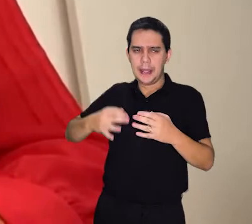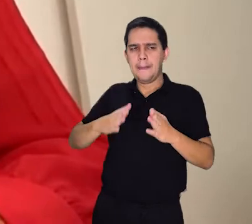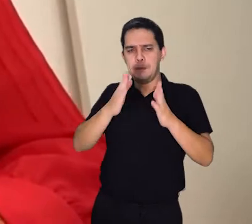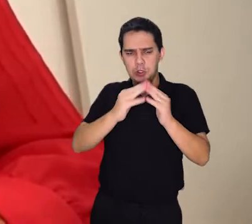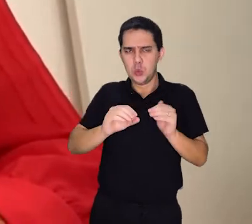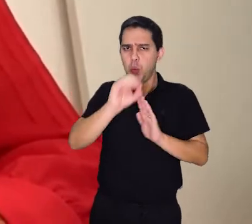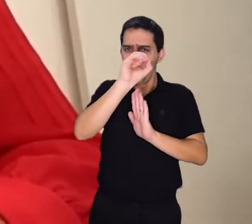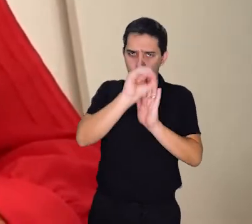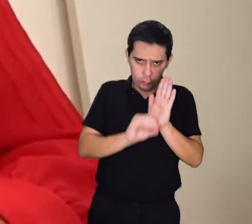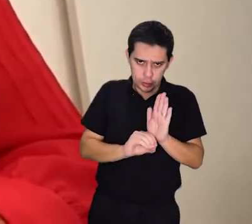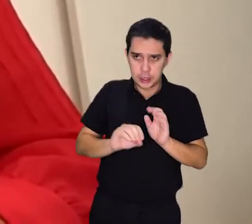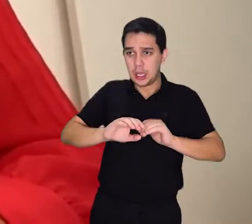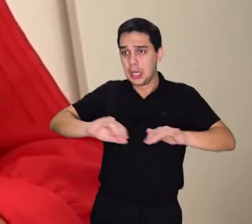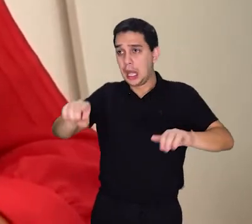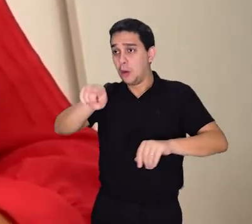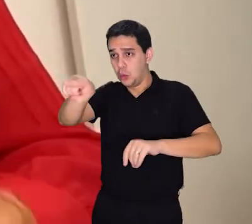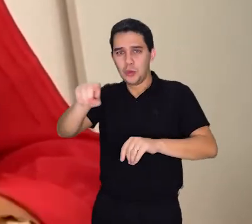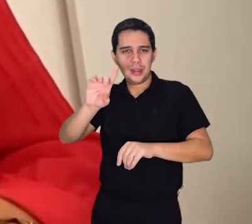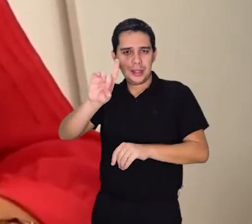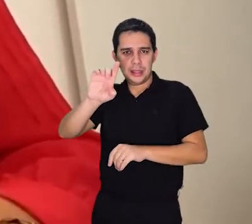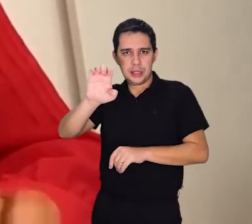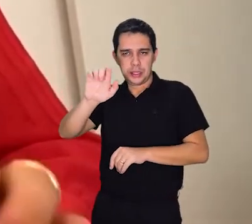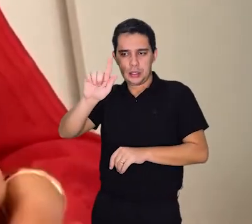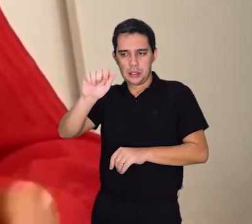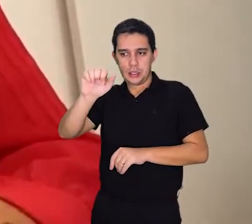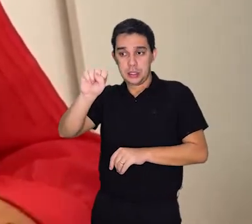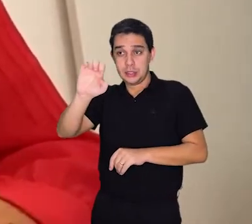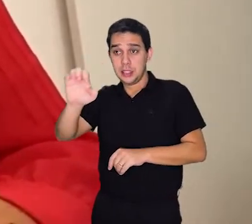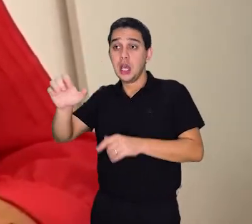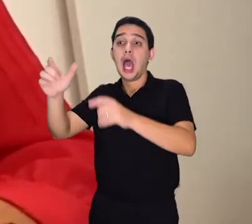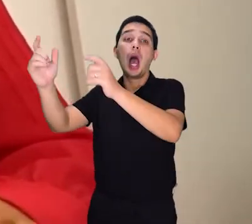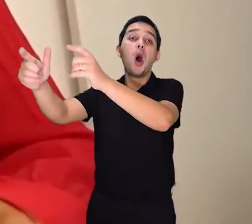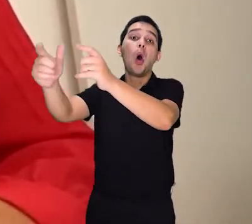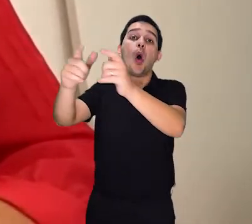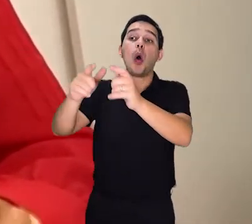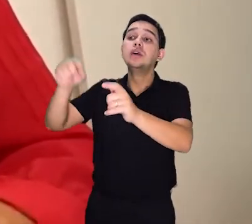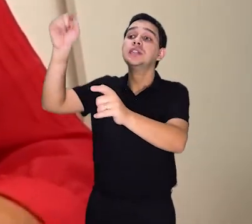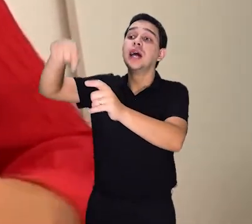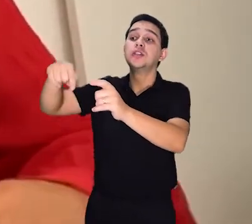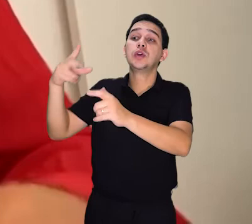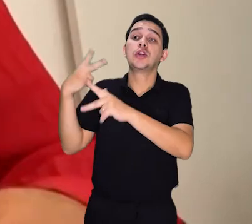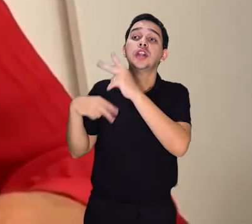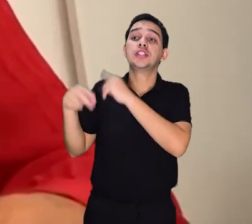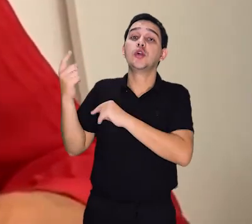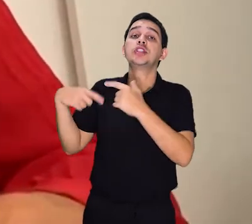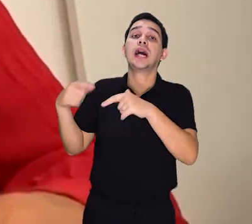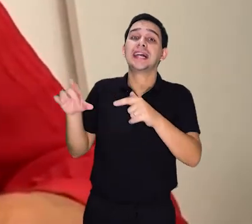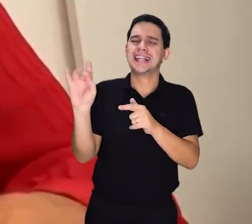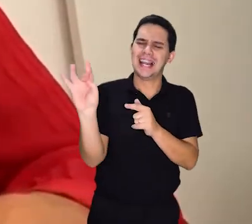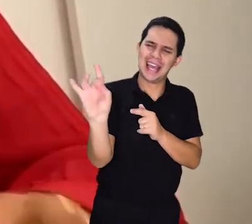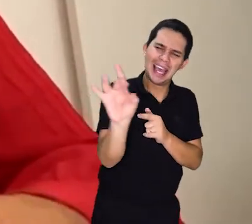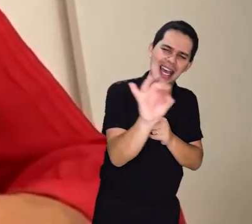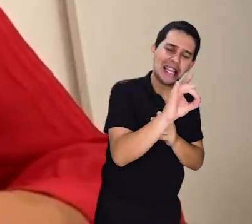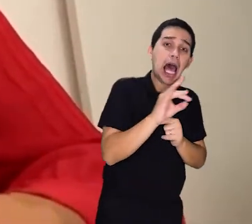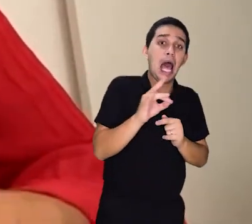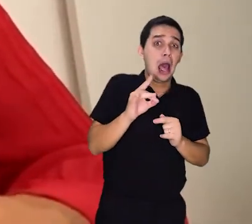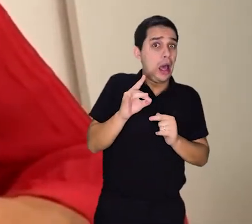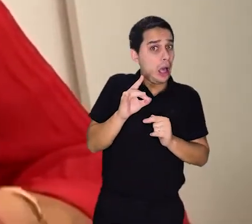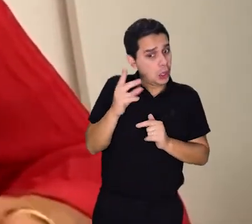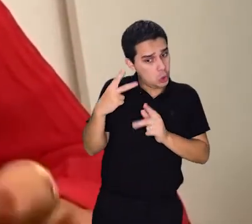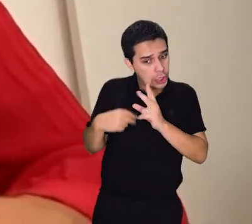ofício ao DEGASE, para que o DEGASE informasse em 48 horas o atual paradeiro desses adolescentes,